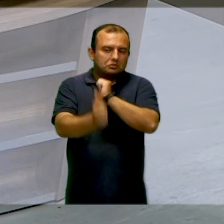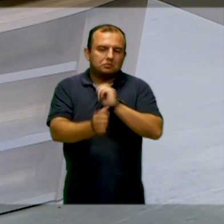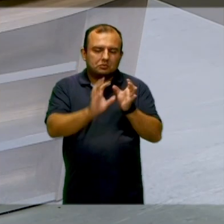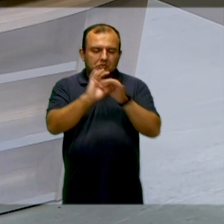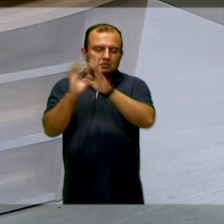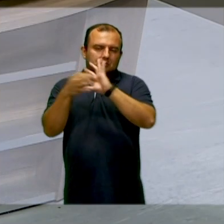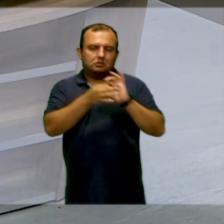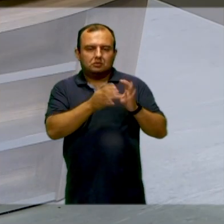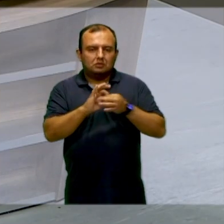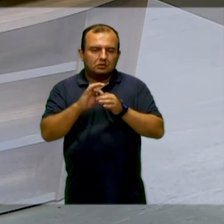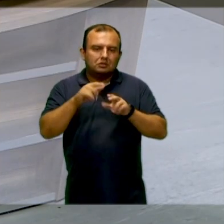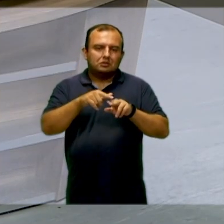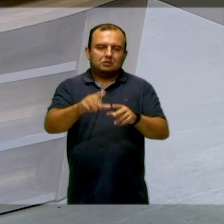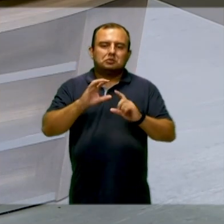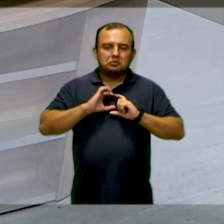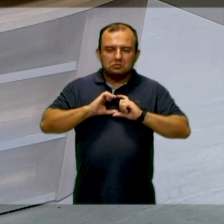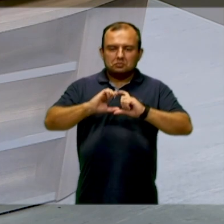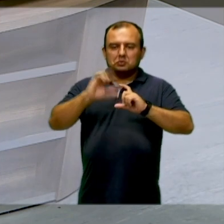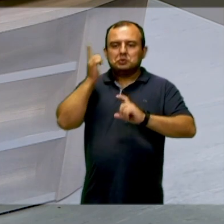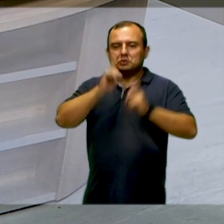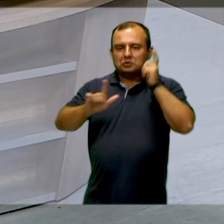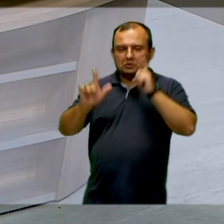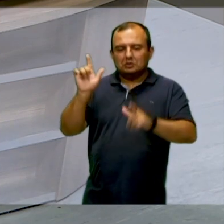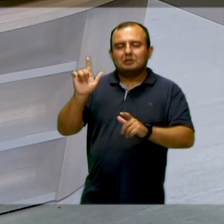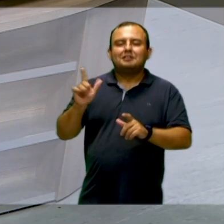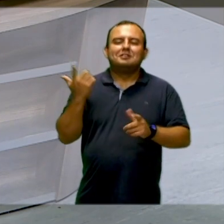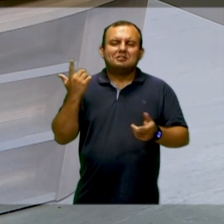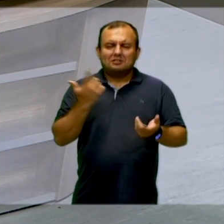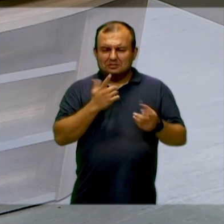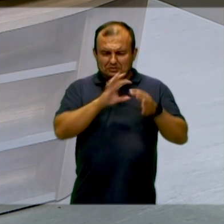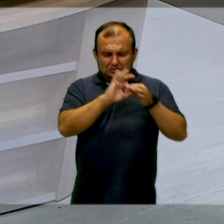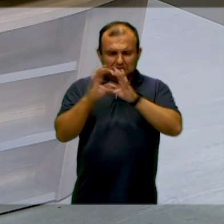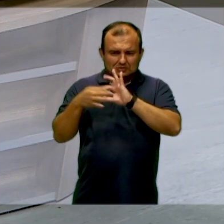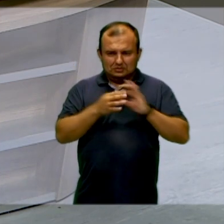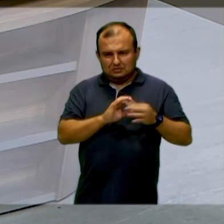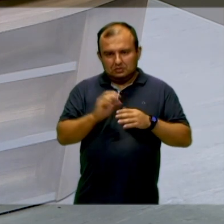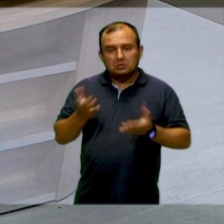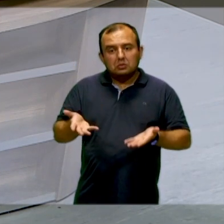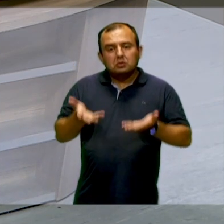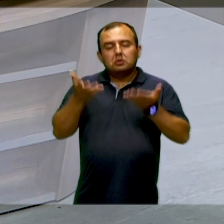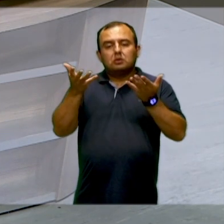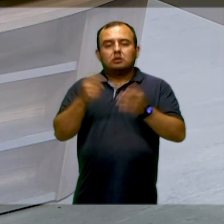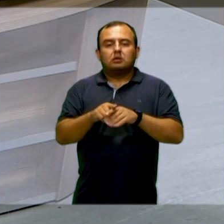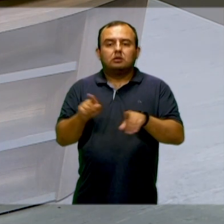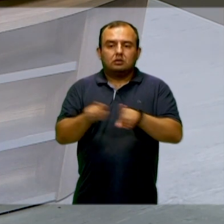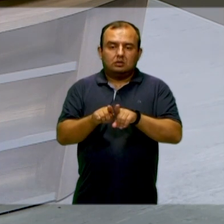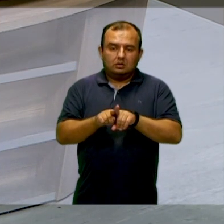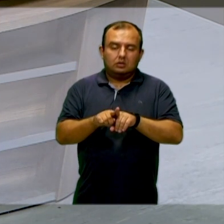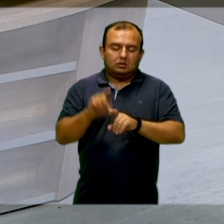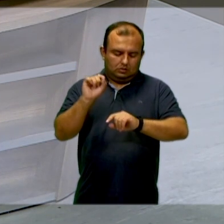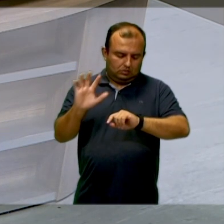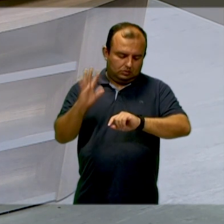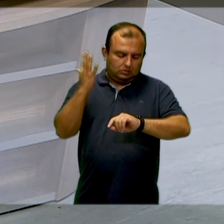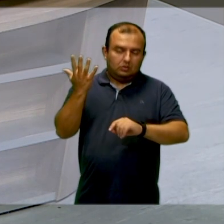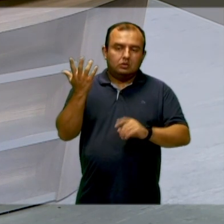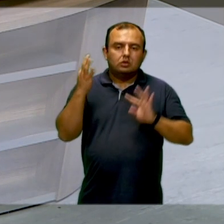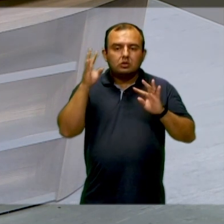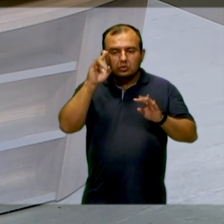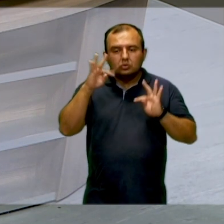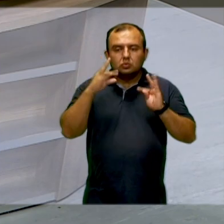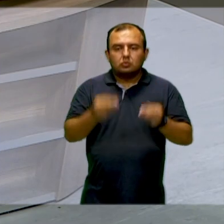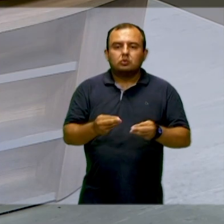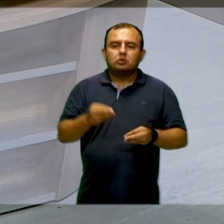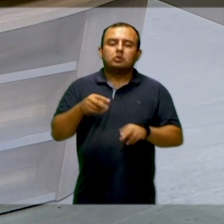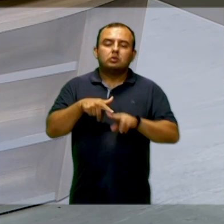e a gente é medalhista olímpico no skate. Exato, então deu aquele open, né? E daí o que acontece essa história toda? Então,